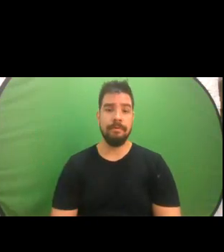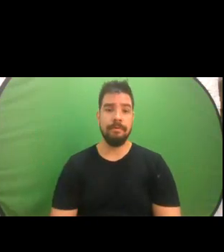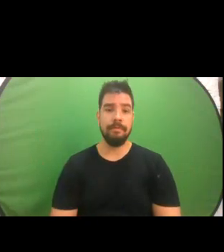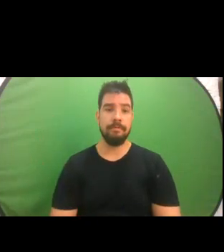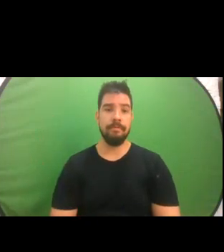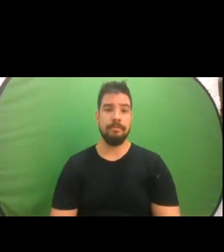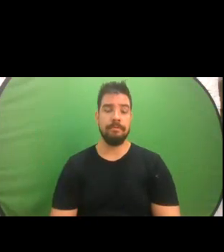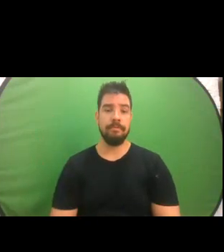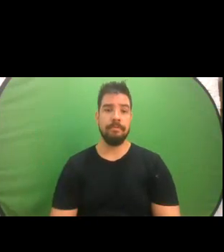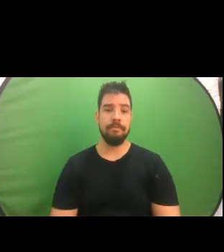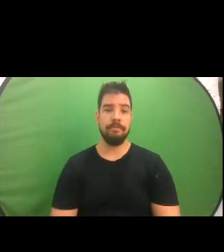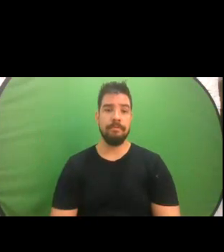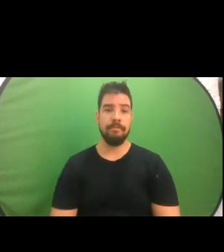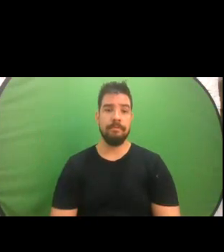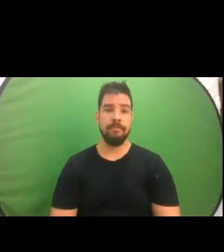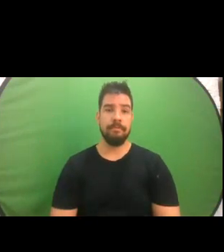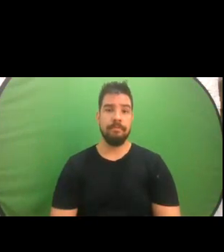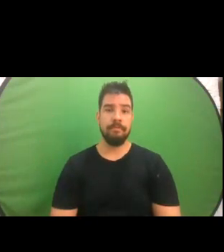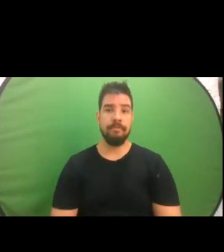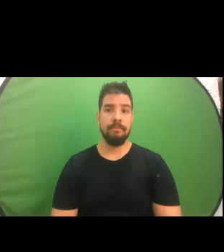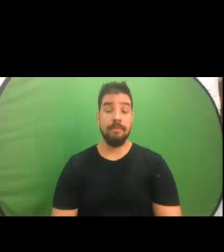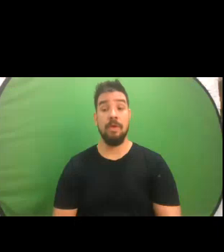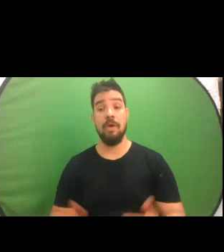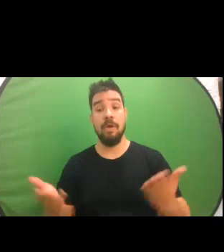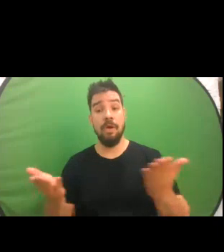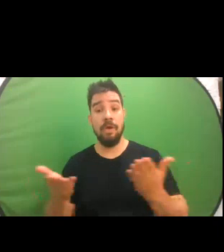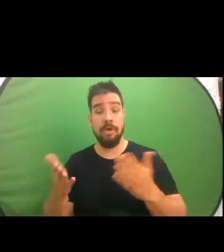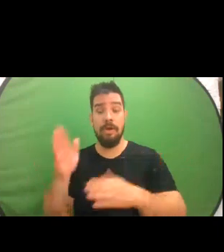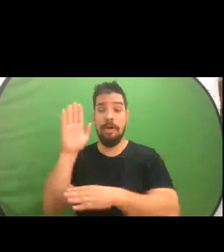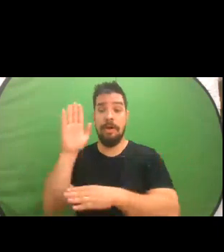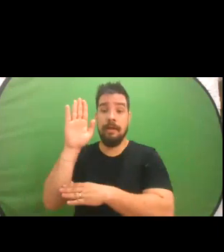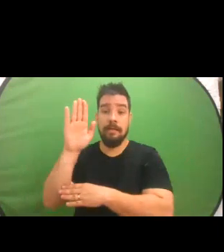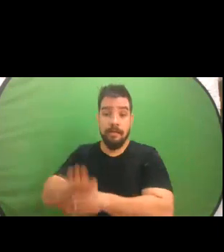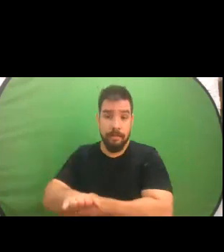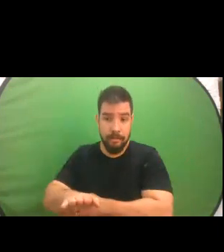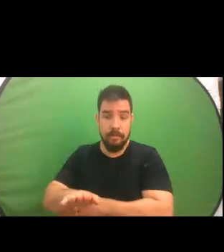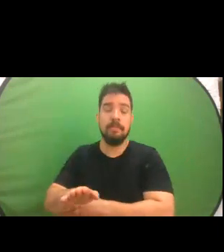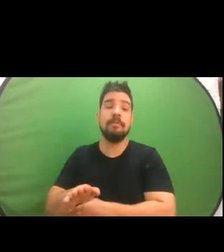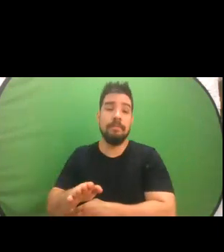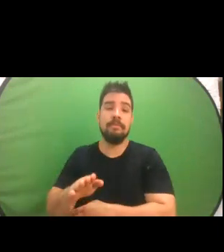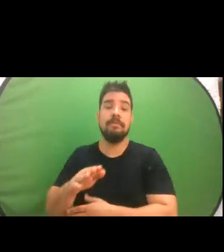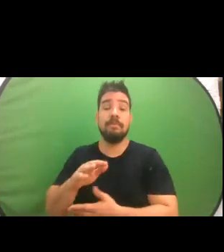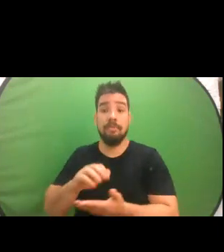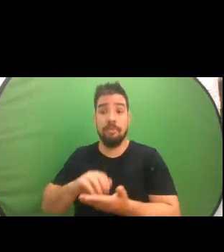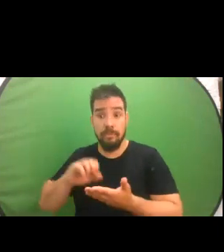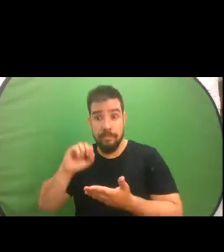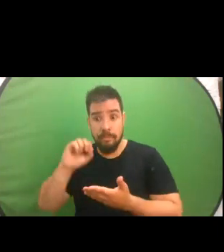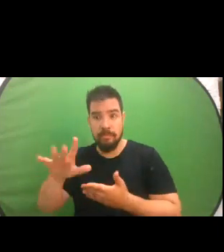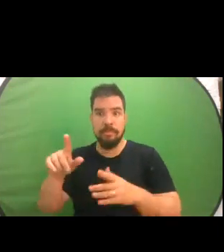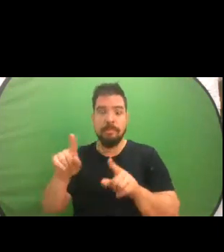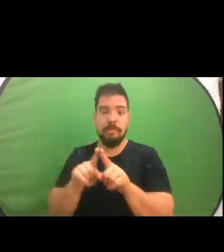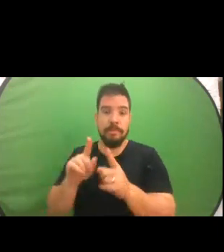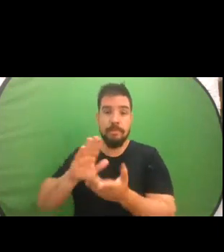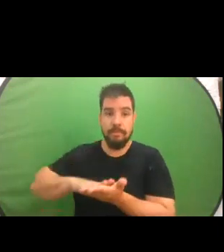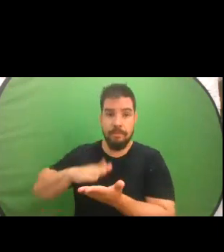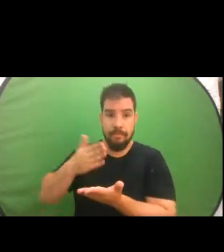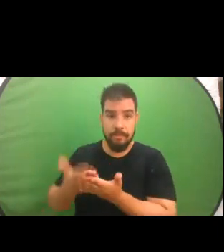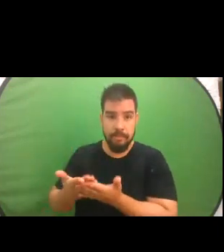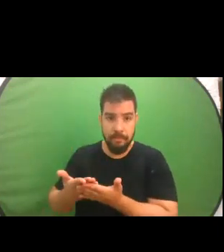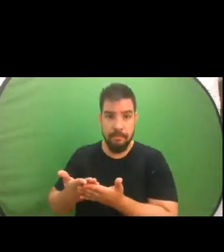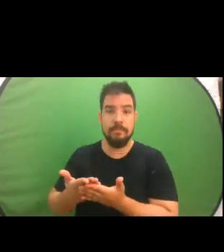Olha só, hoje à tarde eu mandei os links para vocês, para os intérpretes, e aí